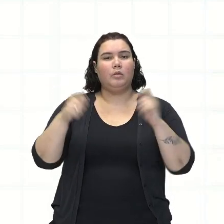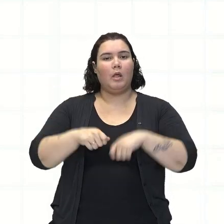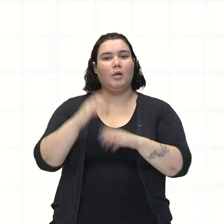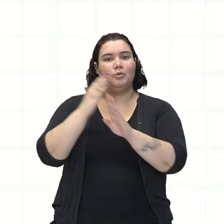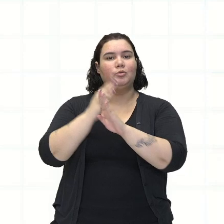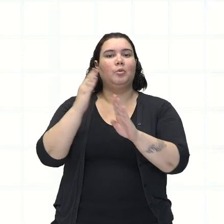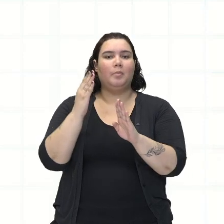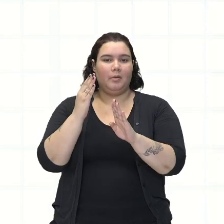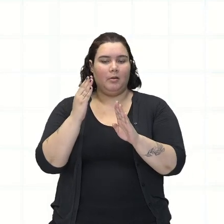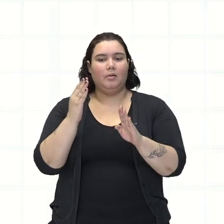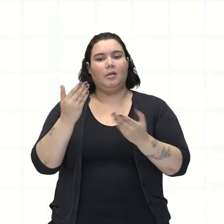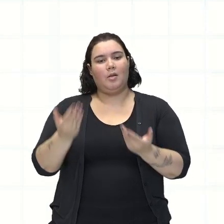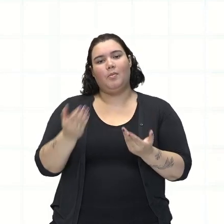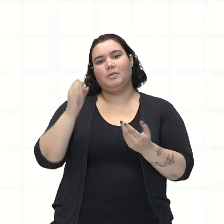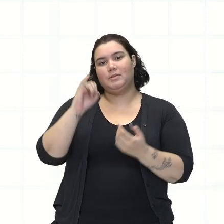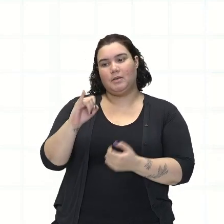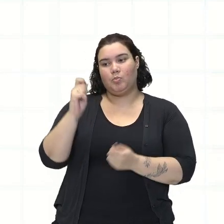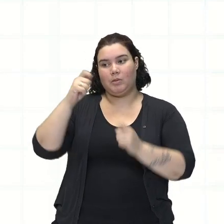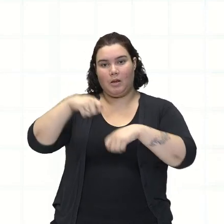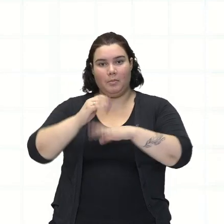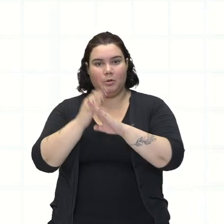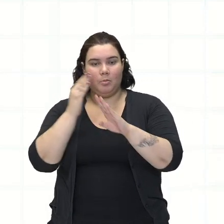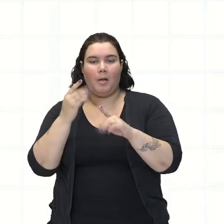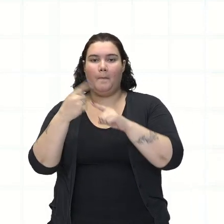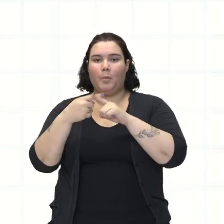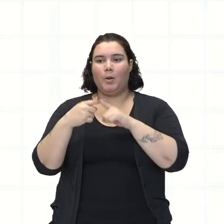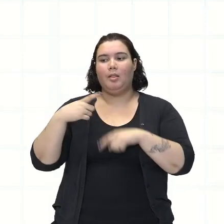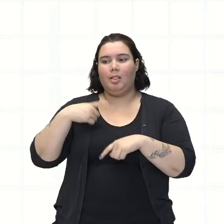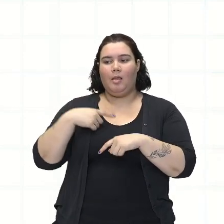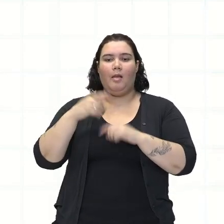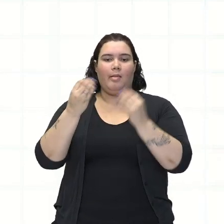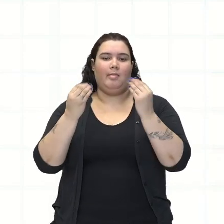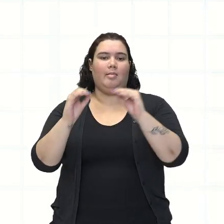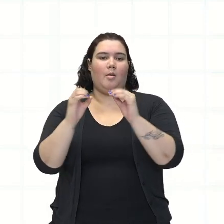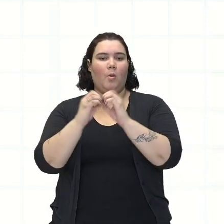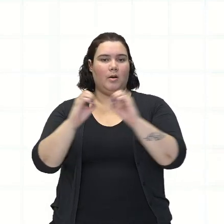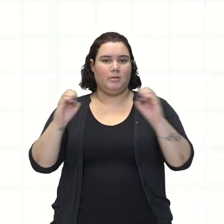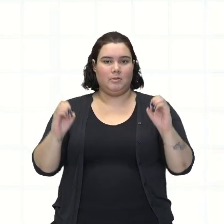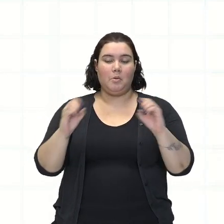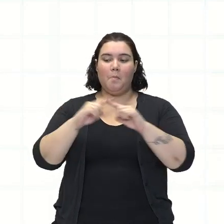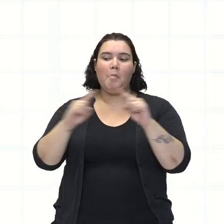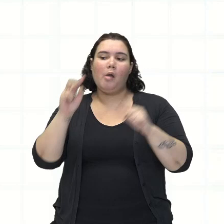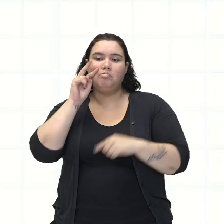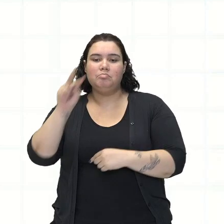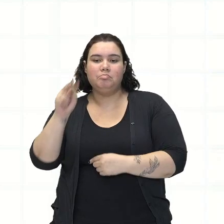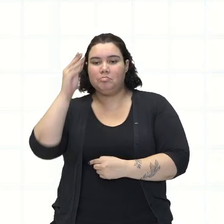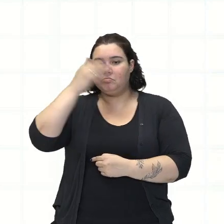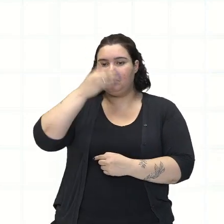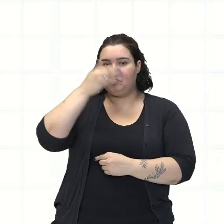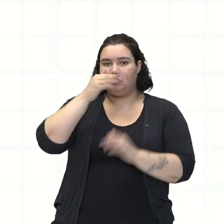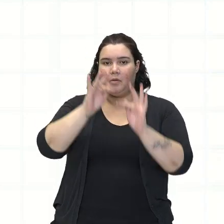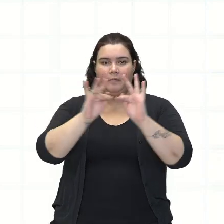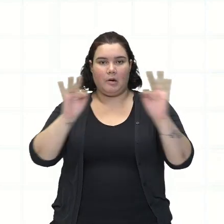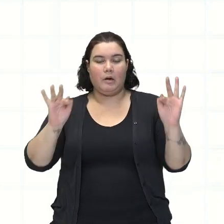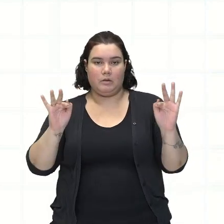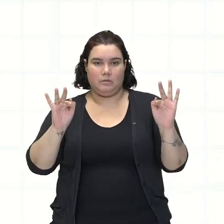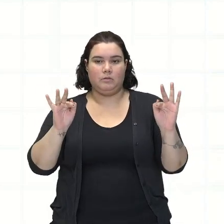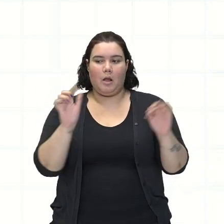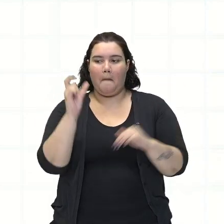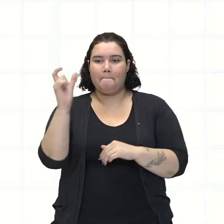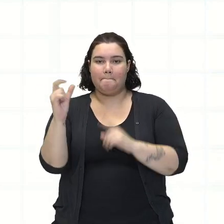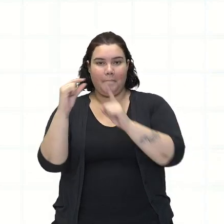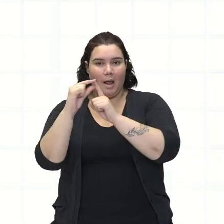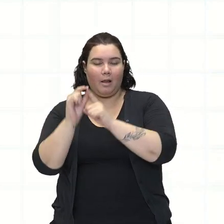reconhecer, é porque há o sujeito. Ele só está oculto na nossa oração. Então, sujeito oculto ou